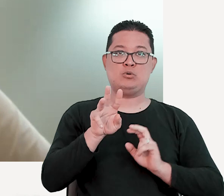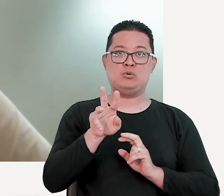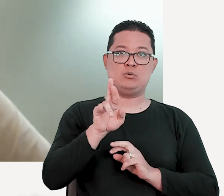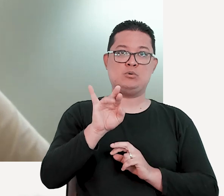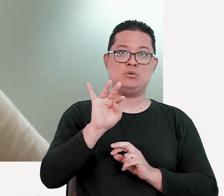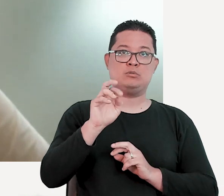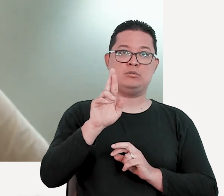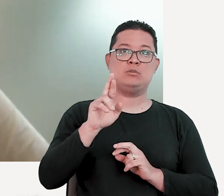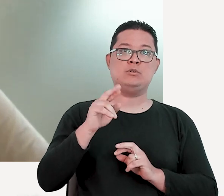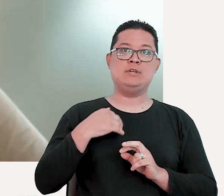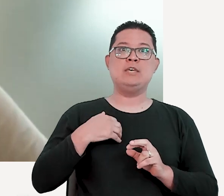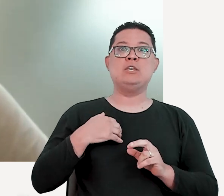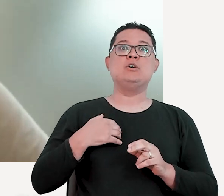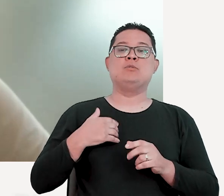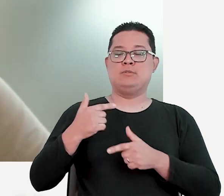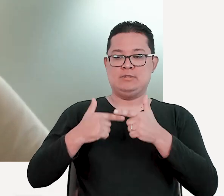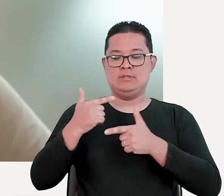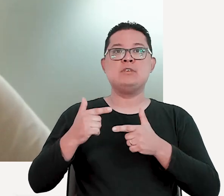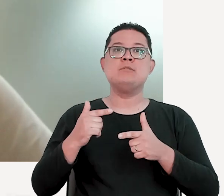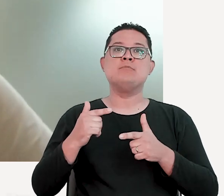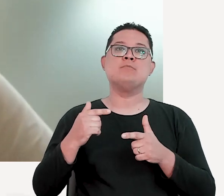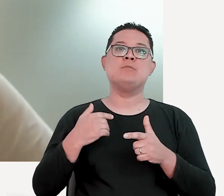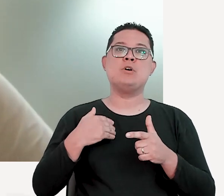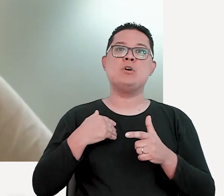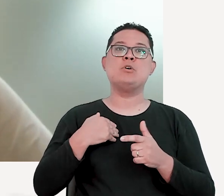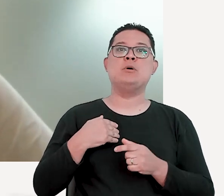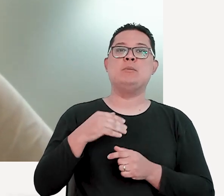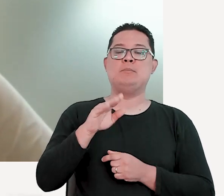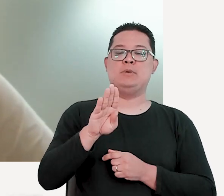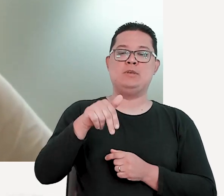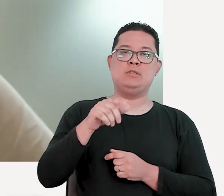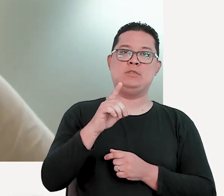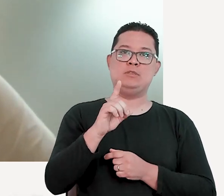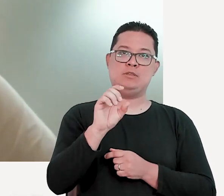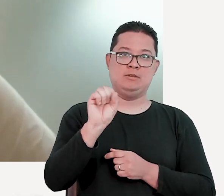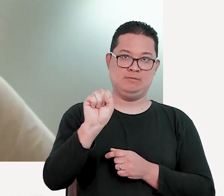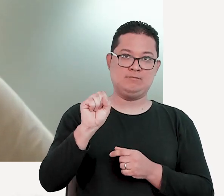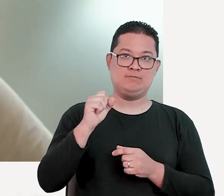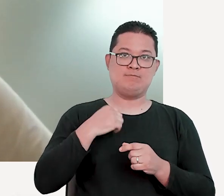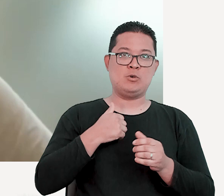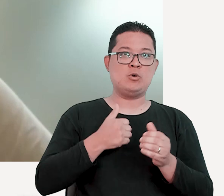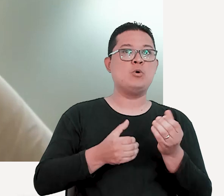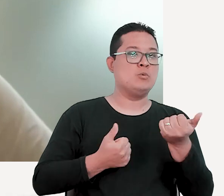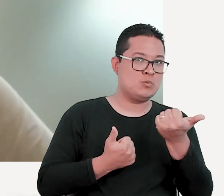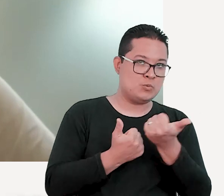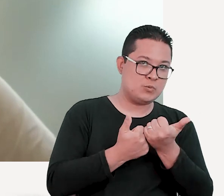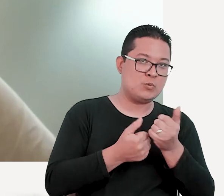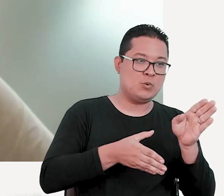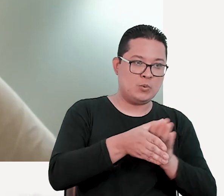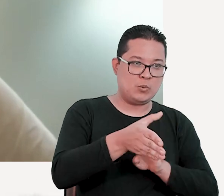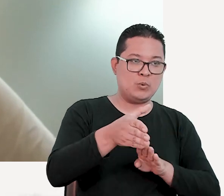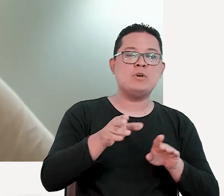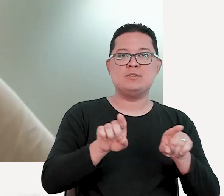na Entem e consultora na DEDS, e eu vou falar com vocês hoje.